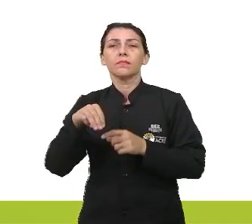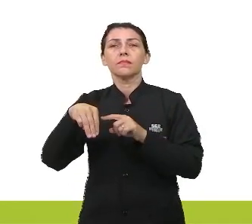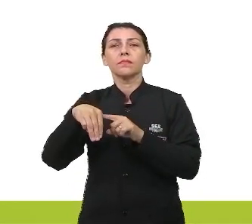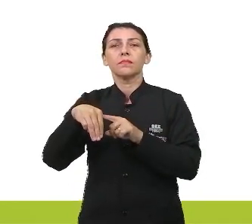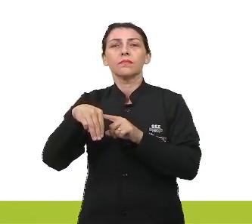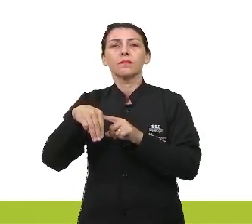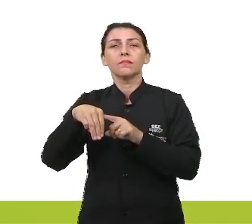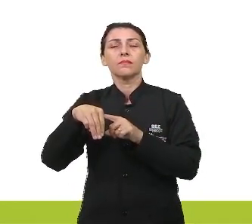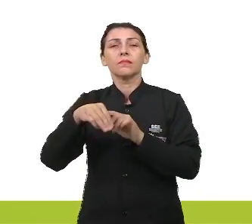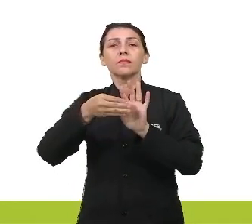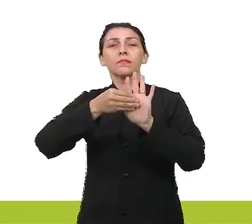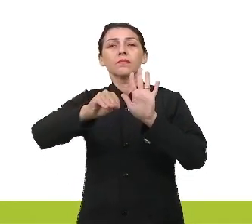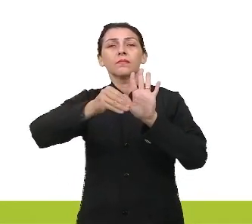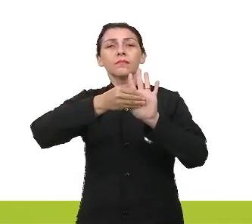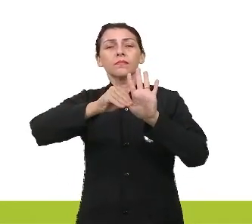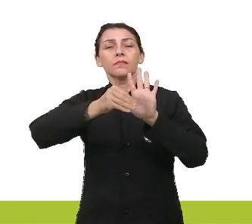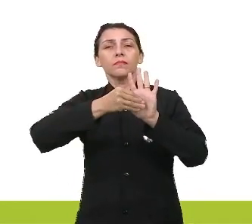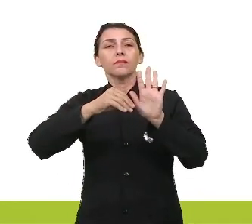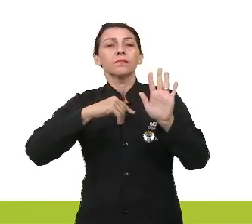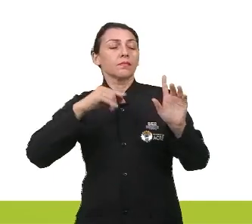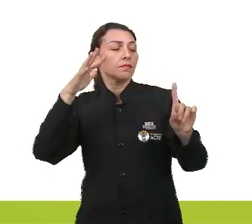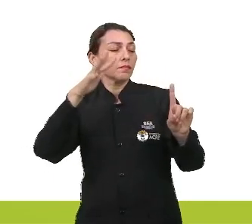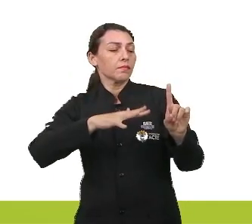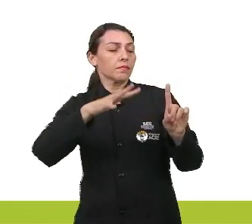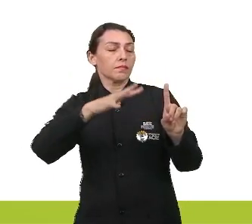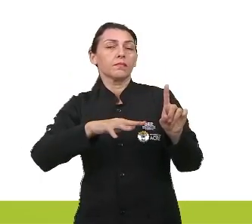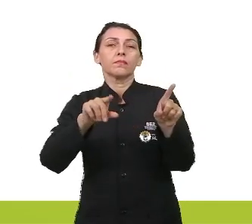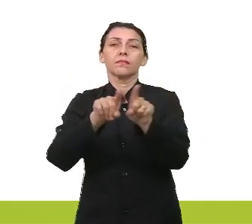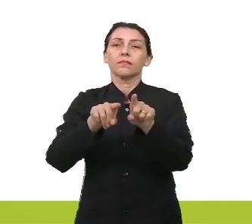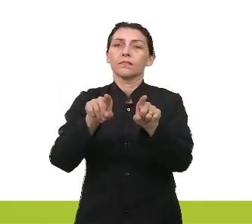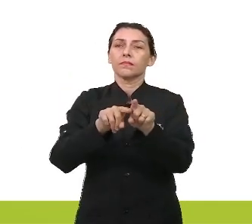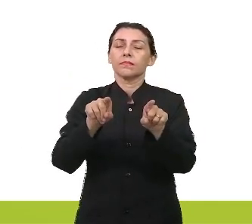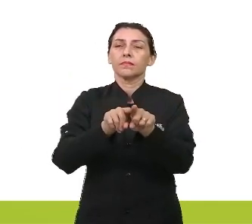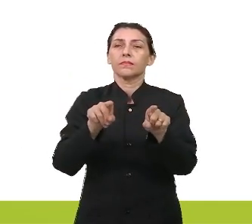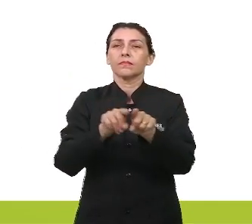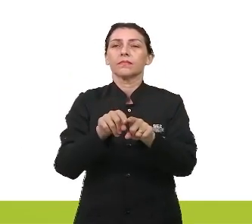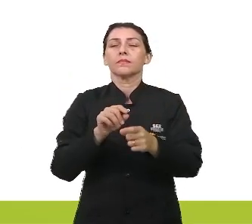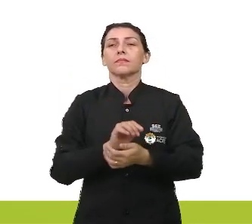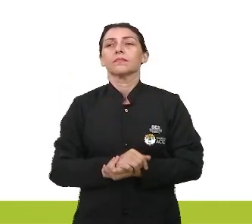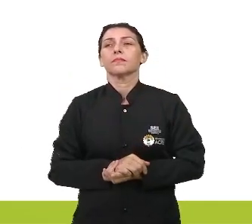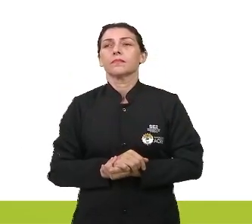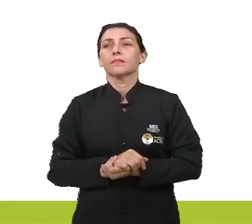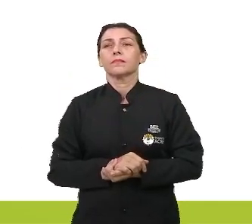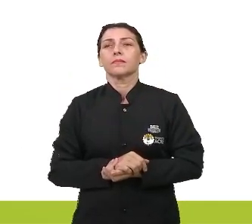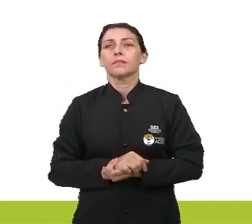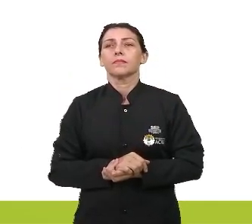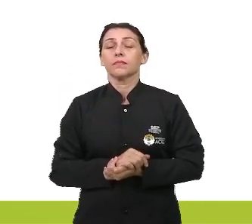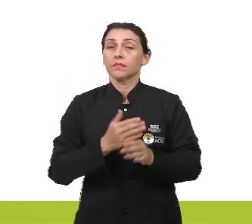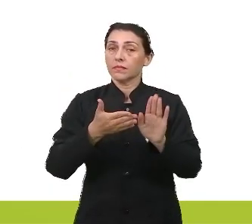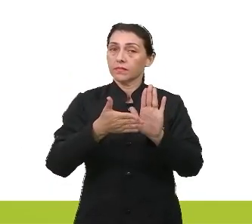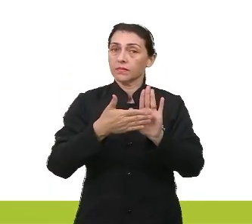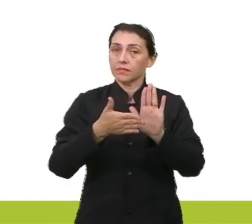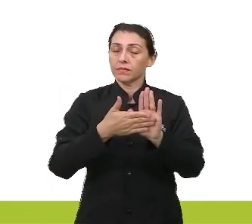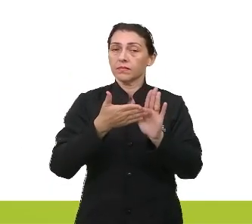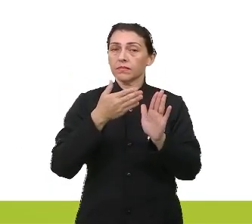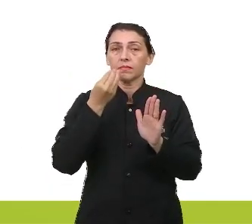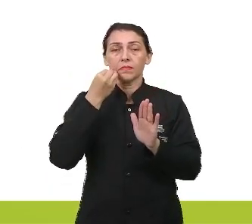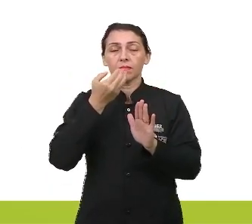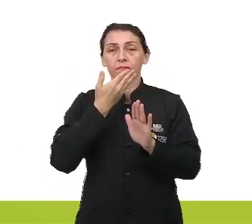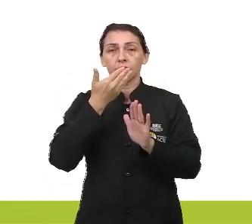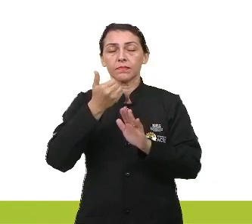De mídia. A mídia tem uma influência enorme, né, nas propostas de